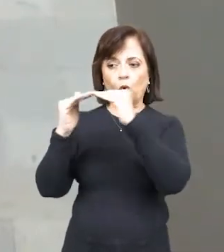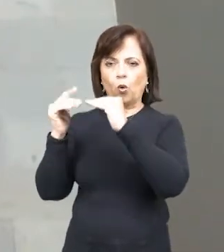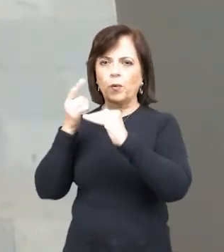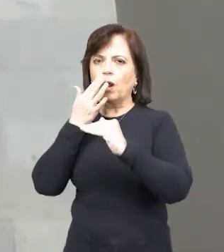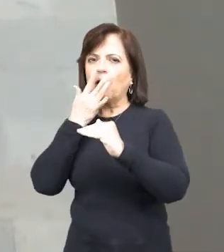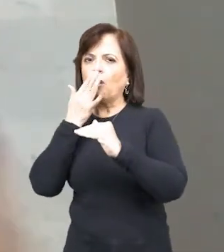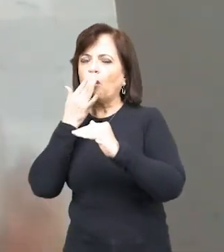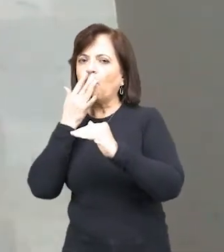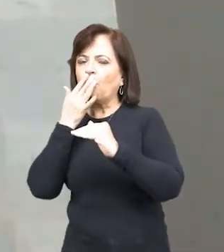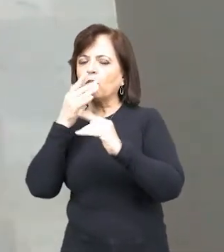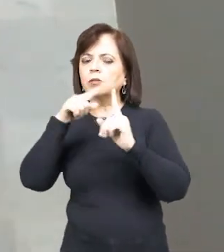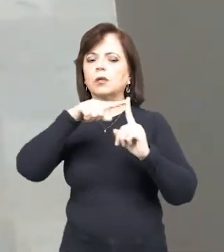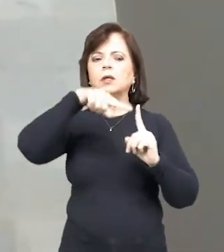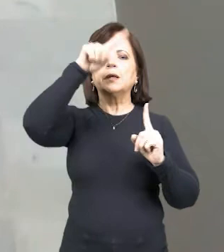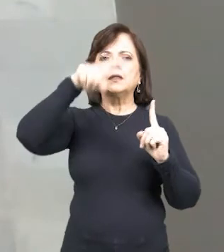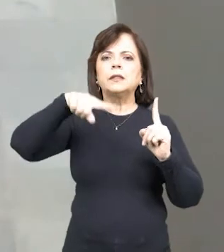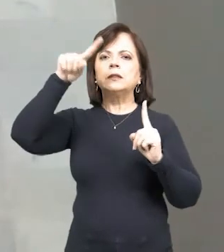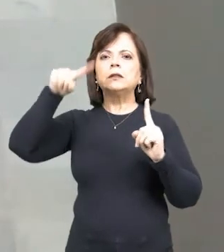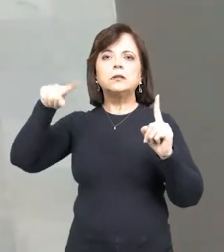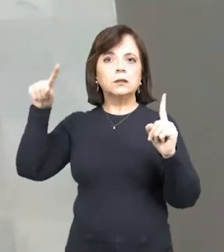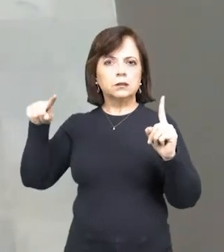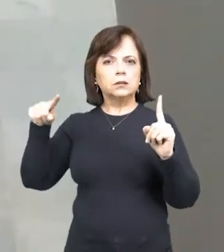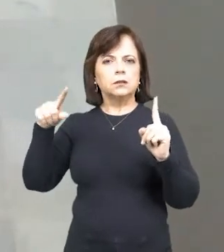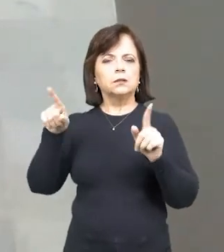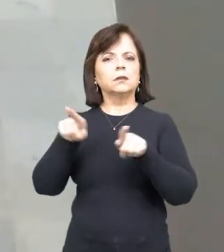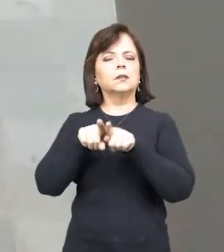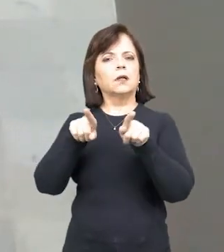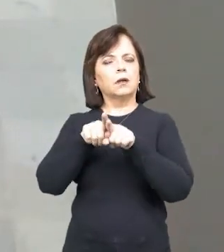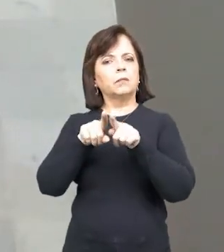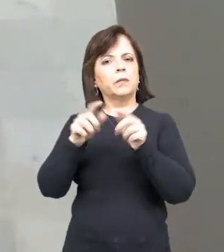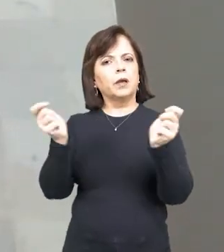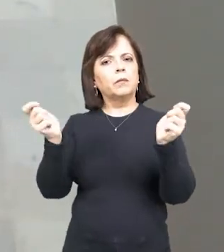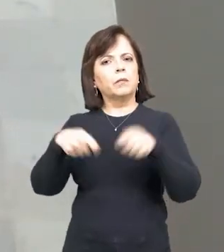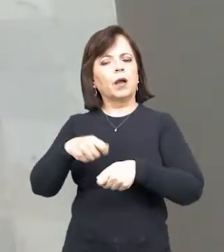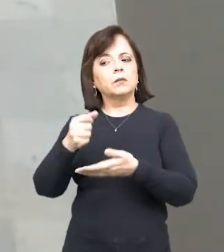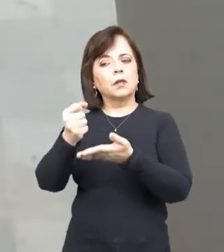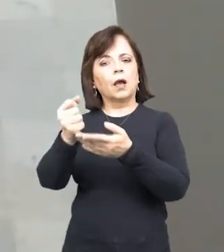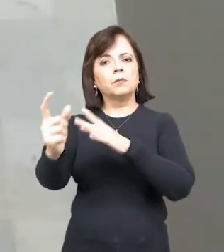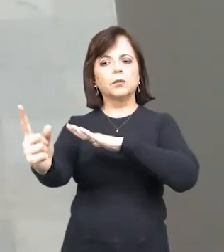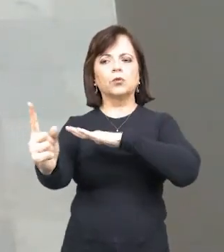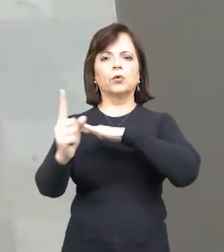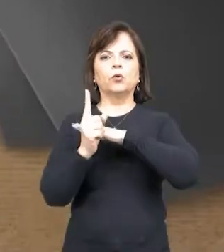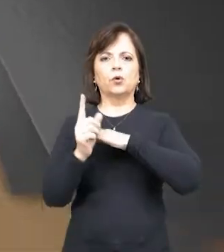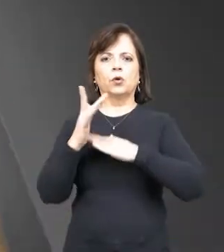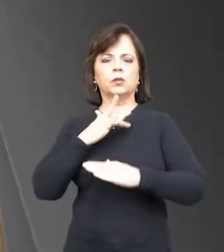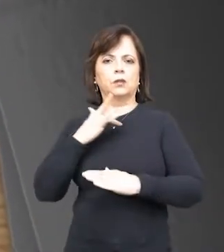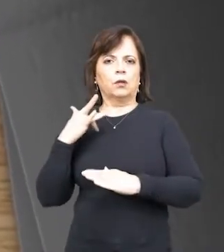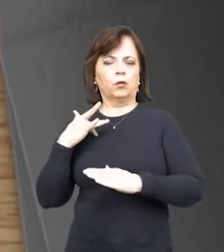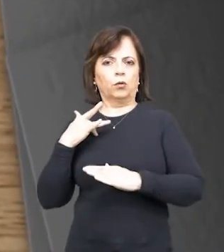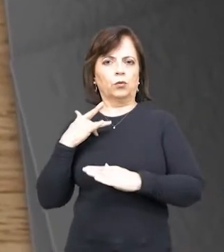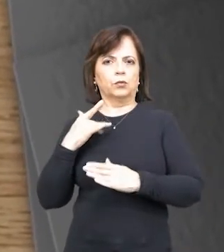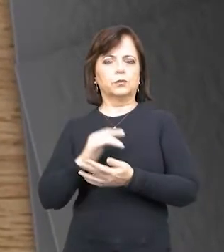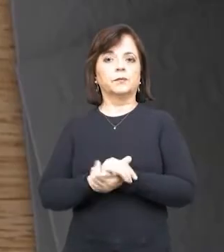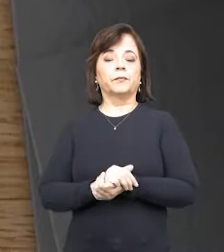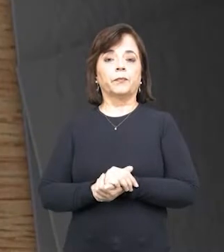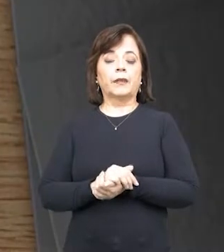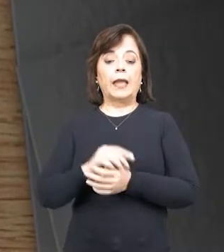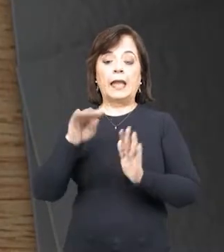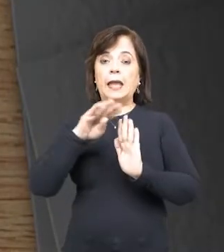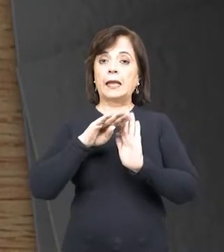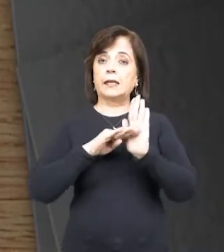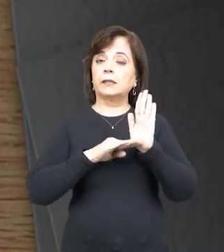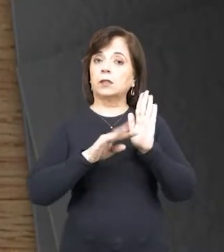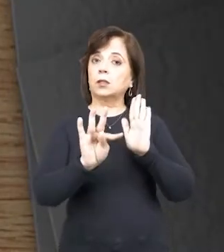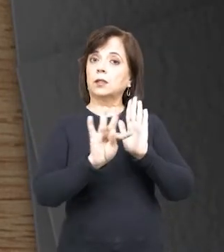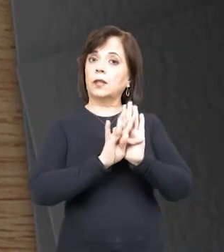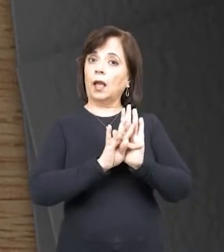acordo com índices de avaliação epidemiológica e de capacidade de atendimento da rede de saúde. Essa nota técnica